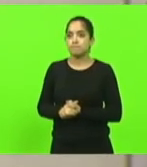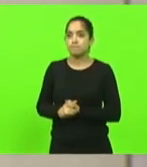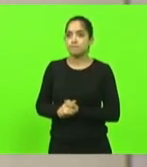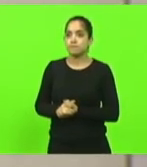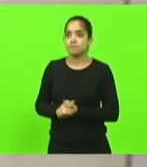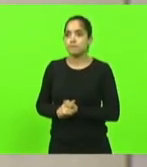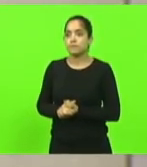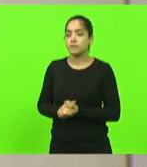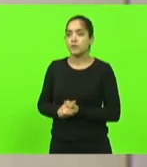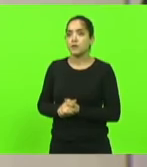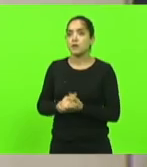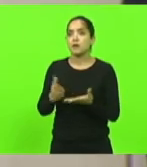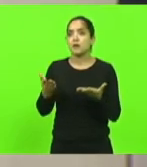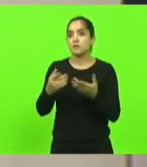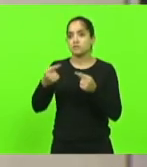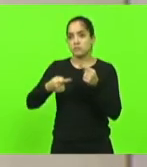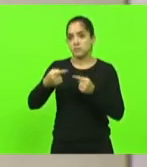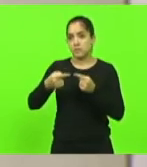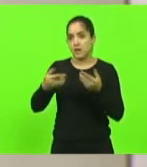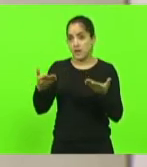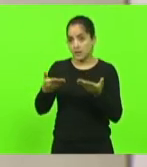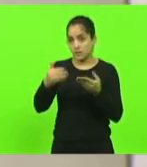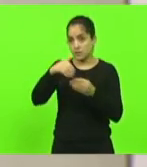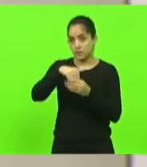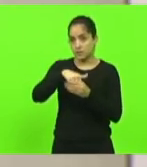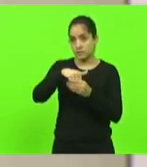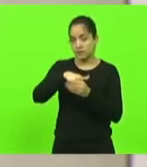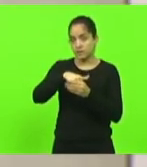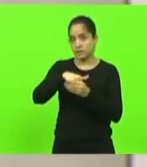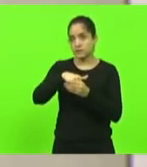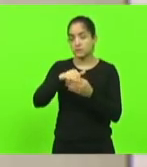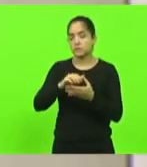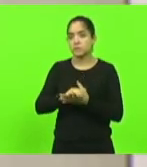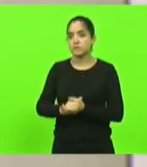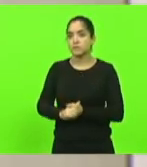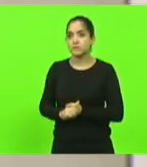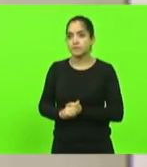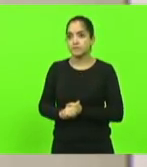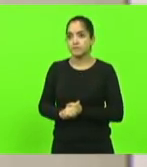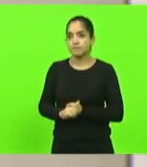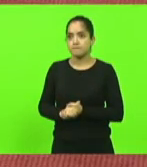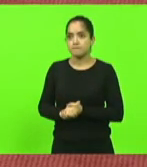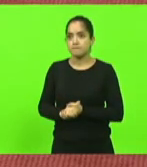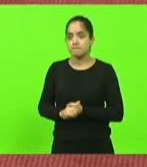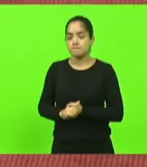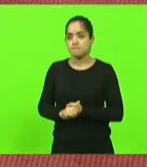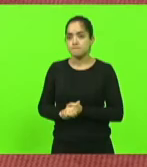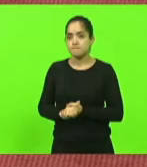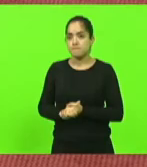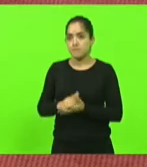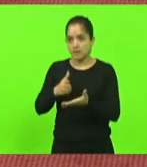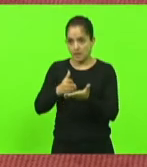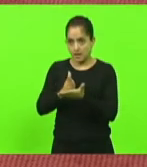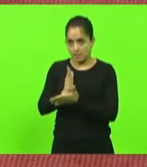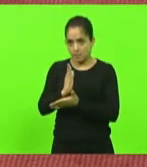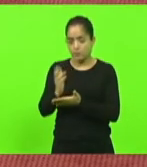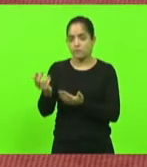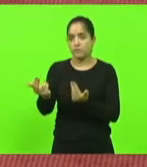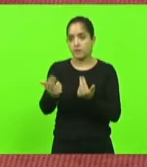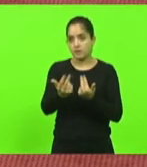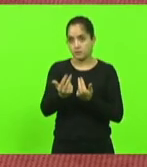Não havendo mais quem queira discutir em votação deputados que aprovam permaneça como se encontra aprovado por